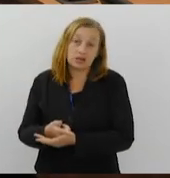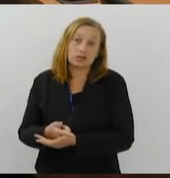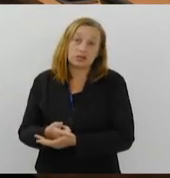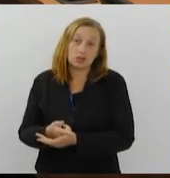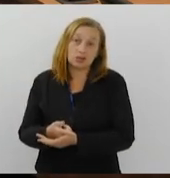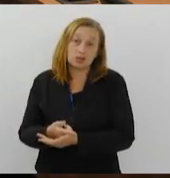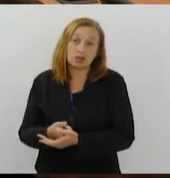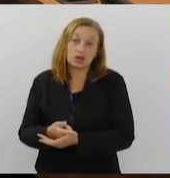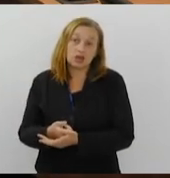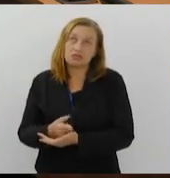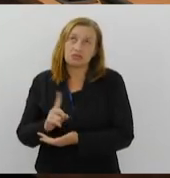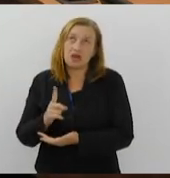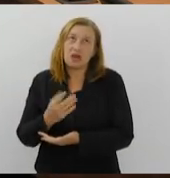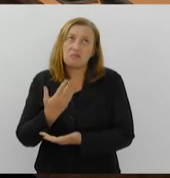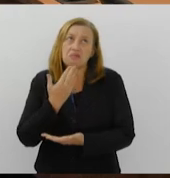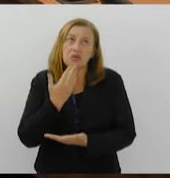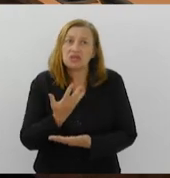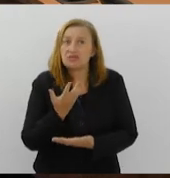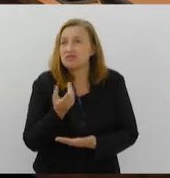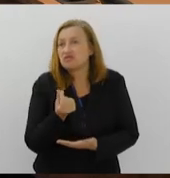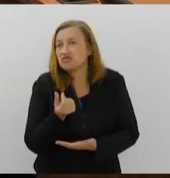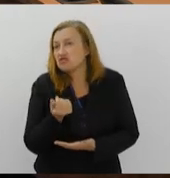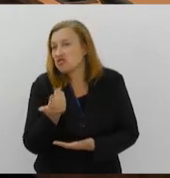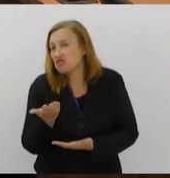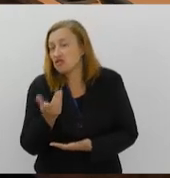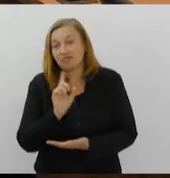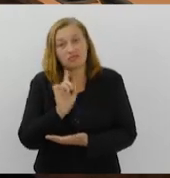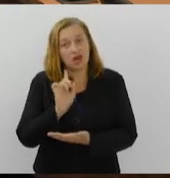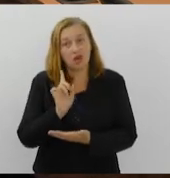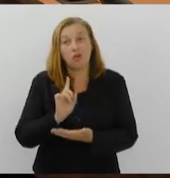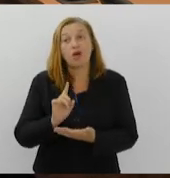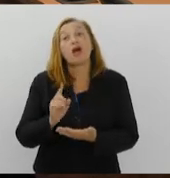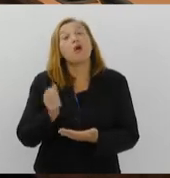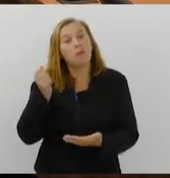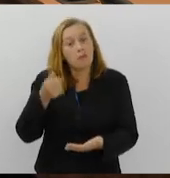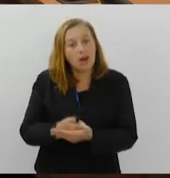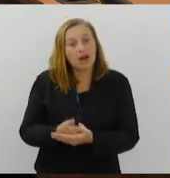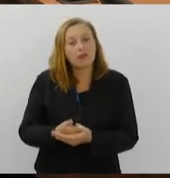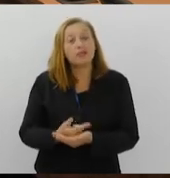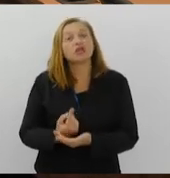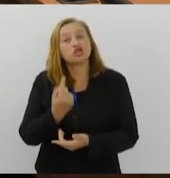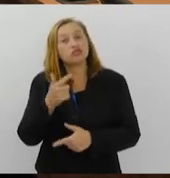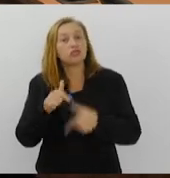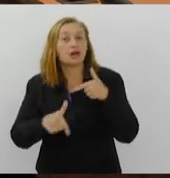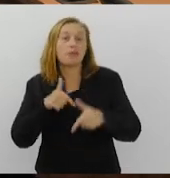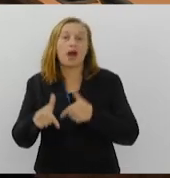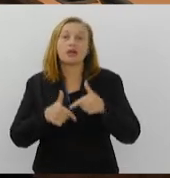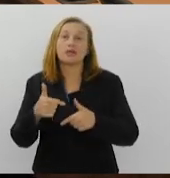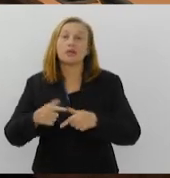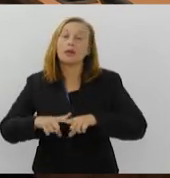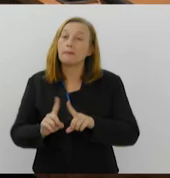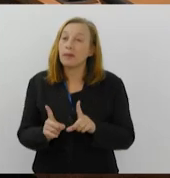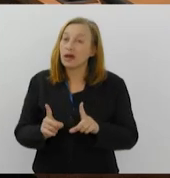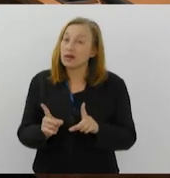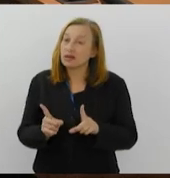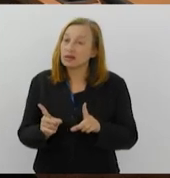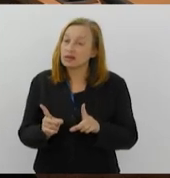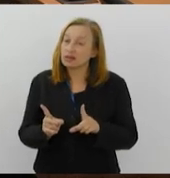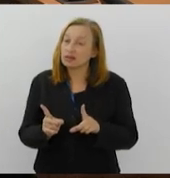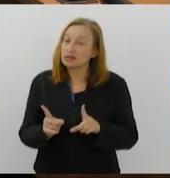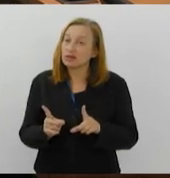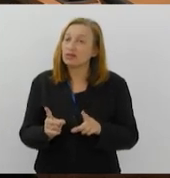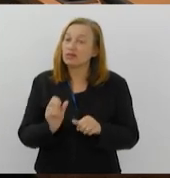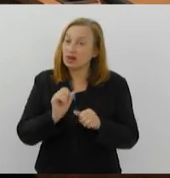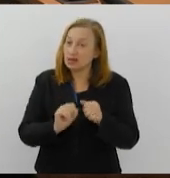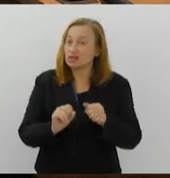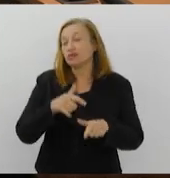Portanto, não é nenhuma esmola, não é nenhuma bolsa, é o pagamento de um serviço. Mas, ao demandar esse serviço,